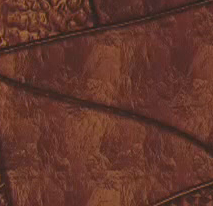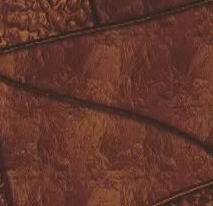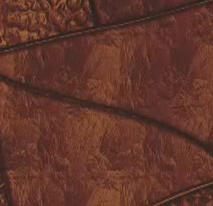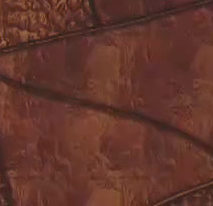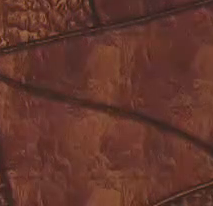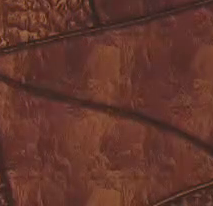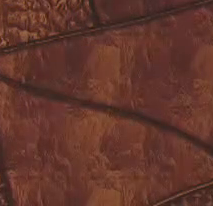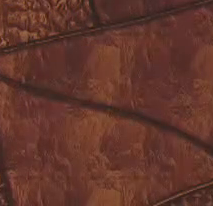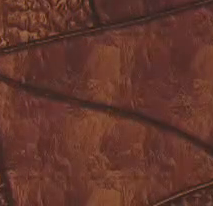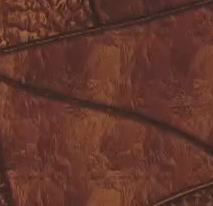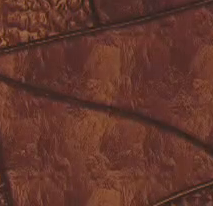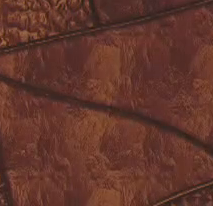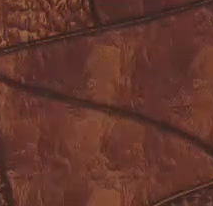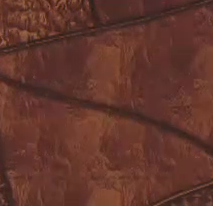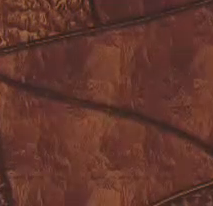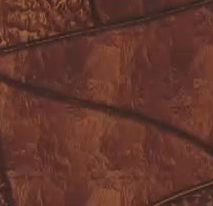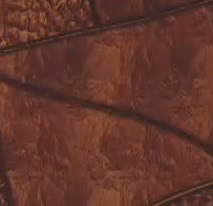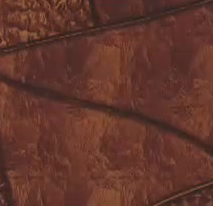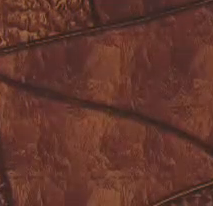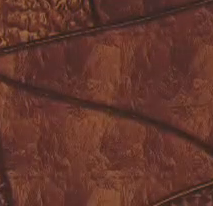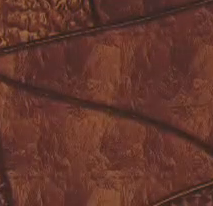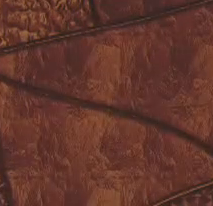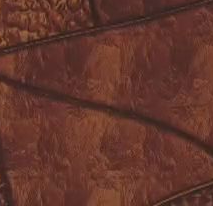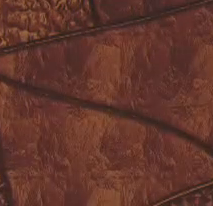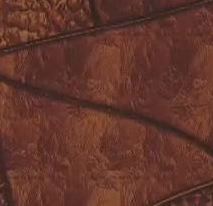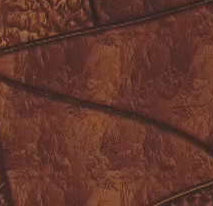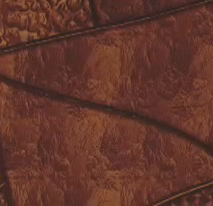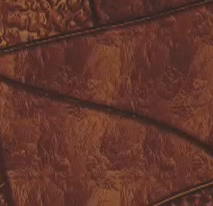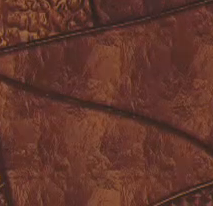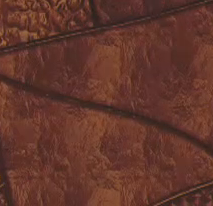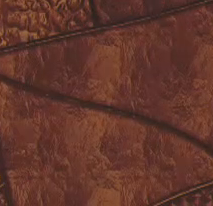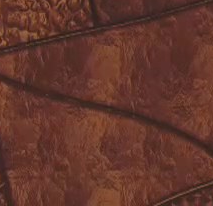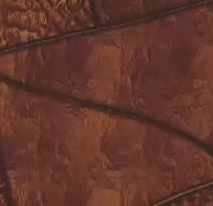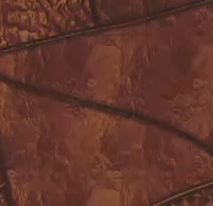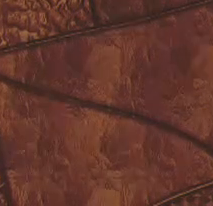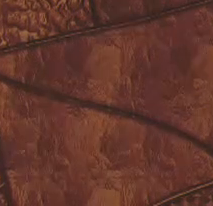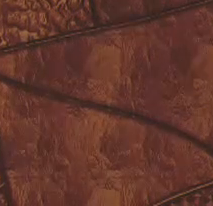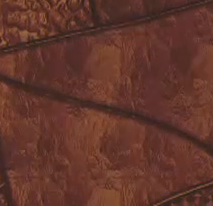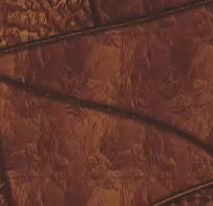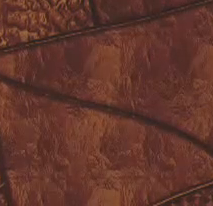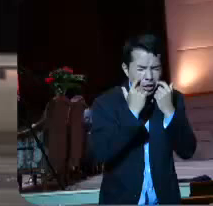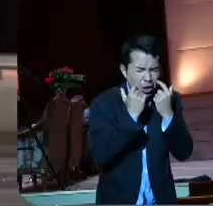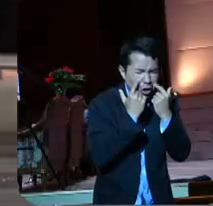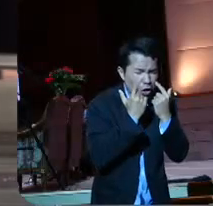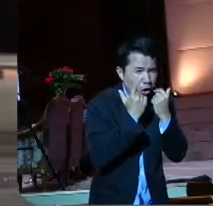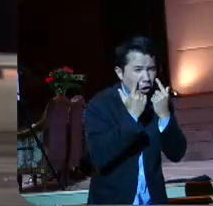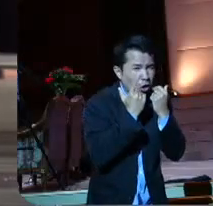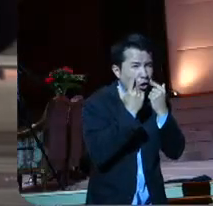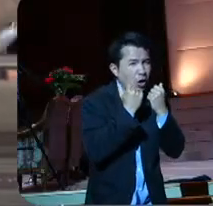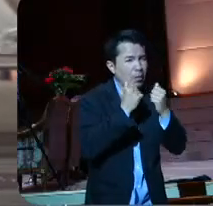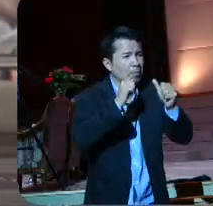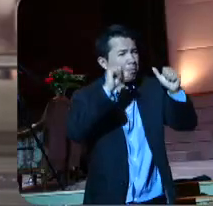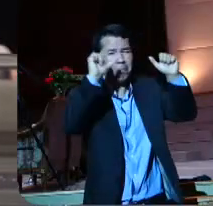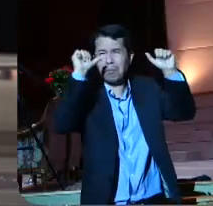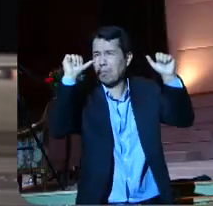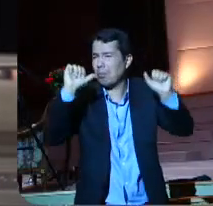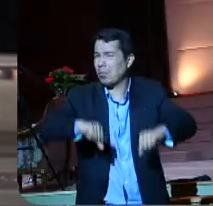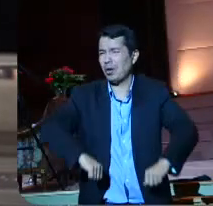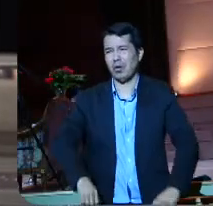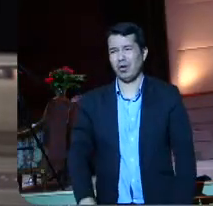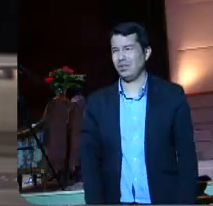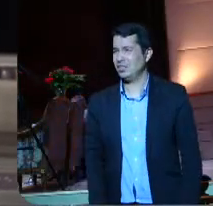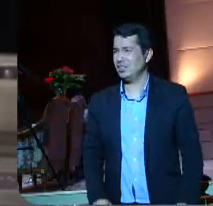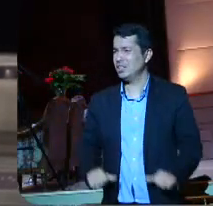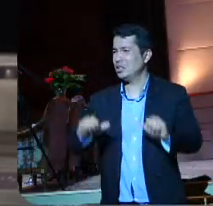não me conhece. E então Pedro saiu dali e chorou amargamente. A quinta